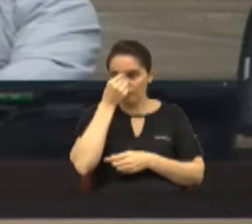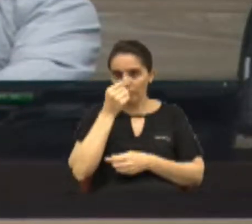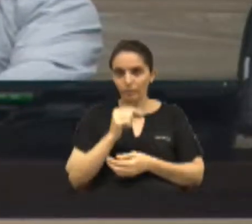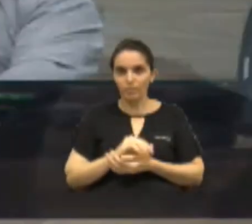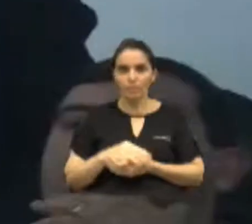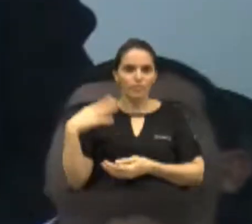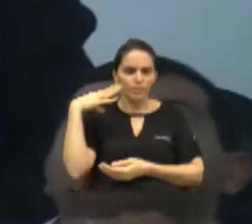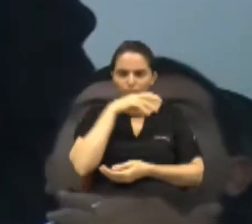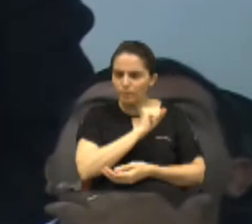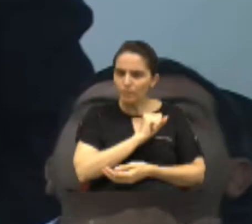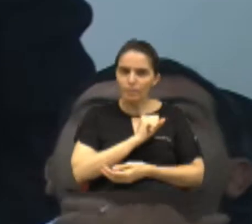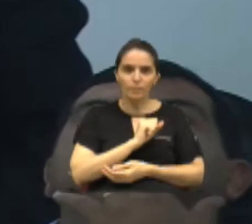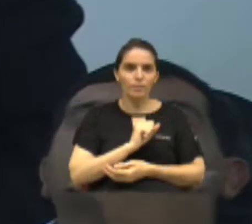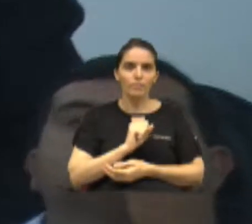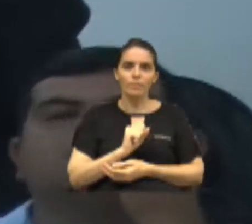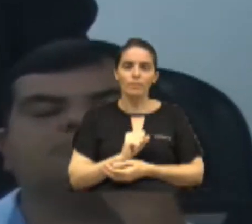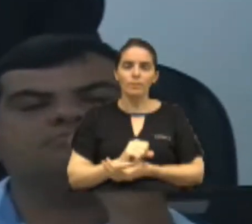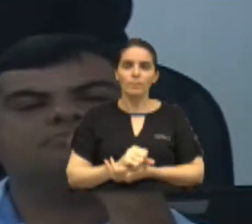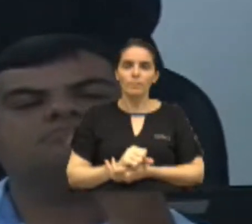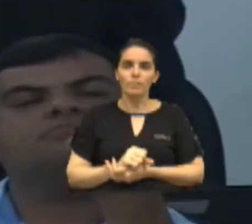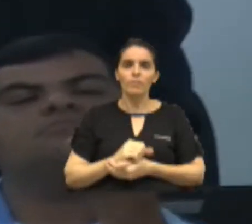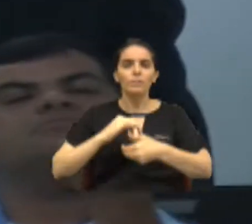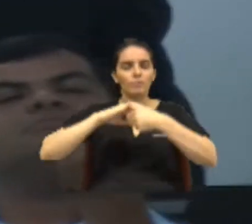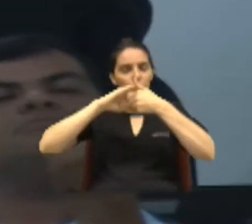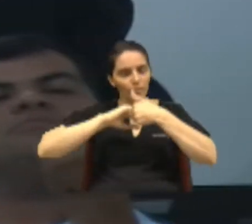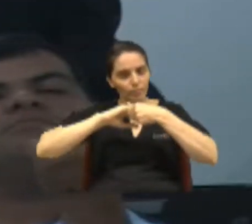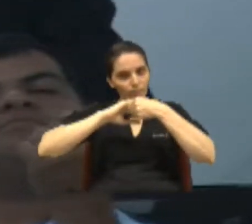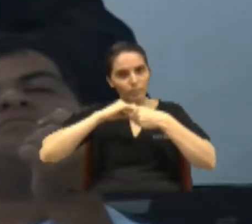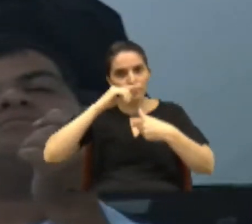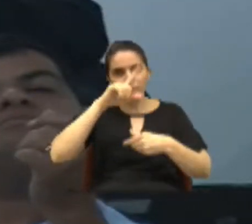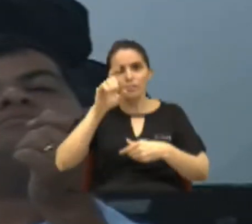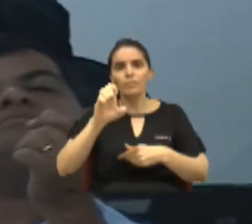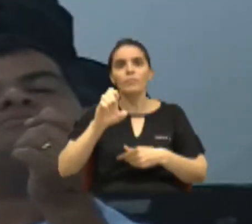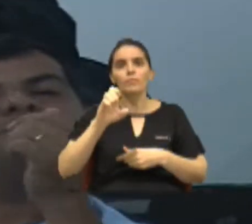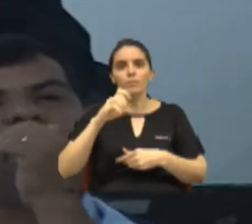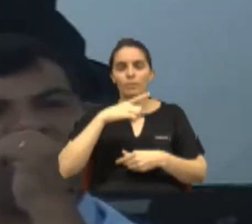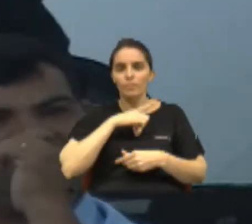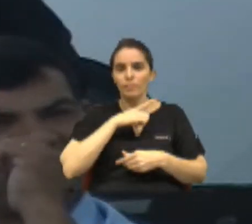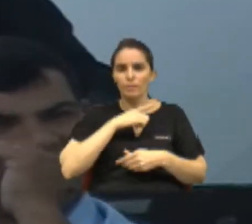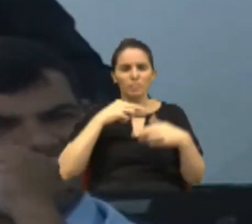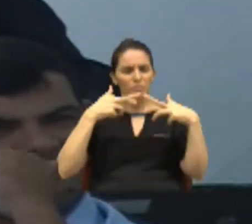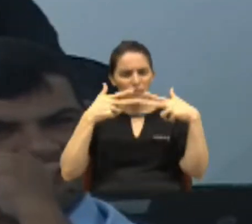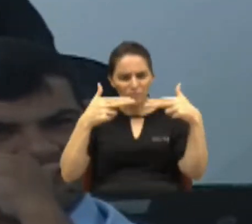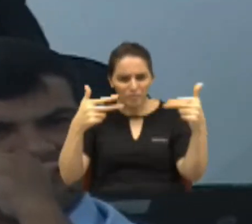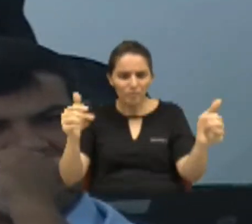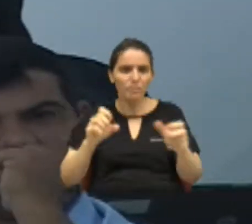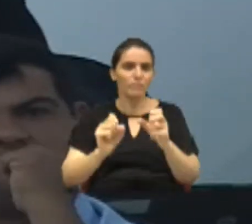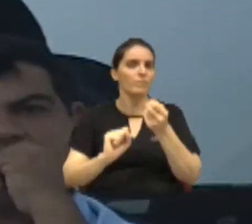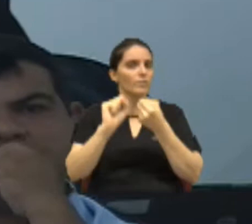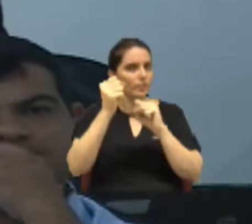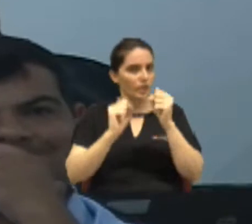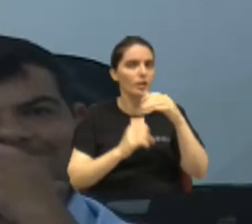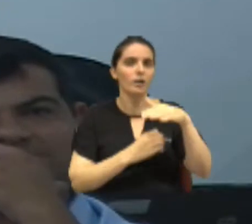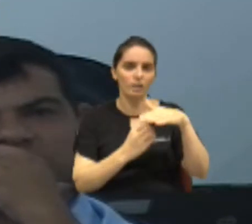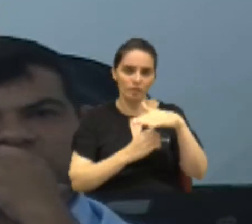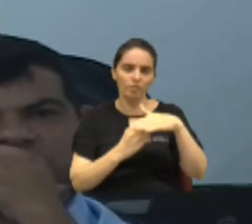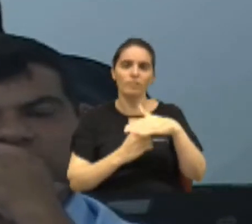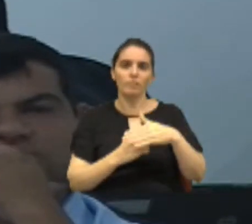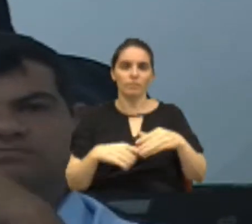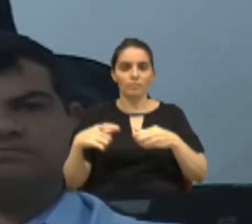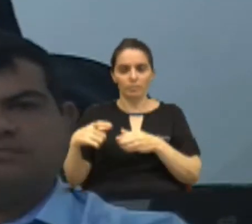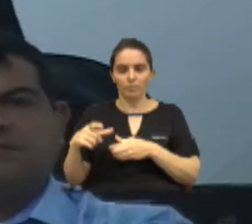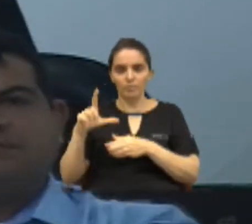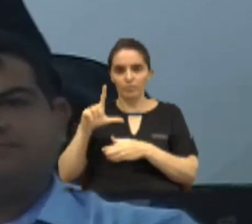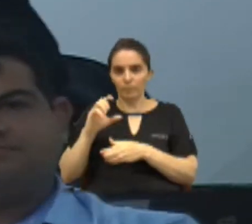Bem rapidamente, eu quero parabenizar o vereador José Roberto Bernardo. Existe, acho que centenas de empresas nessa condição, Zé. No bairro do